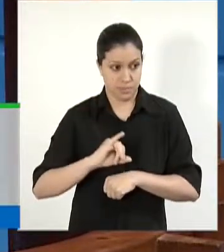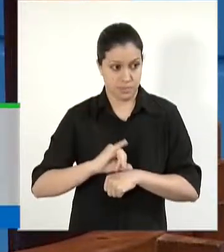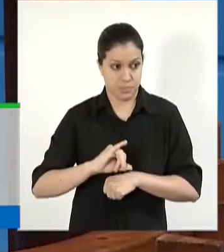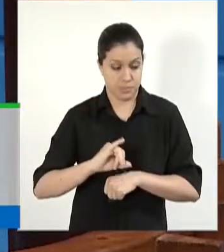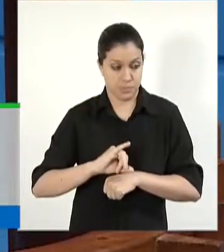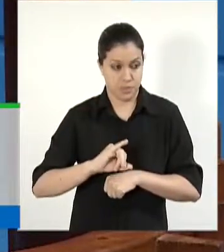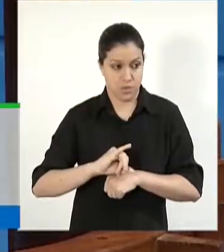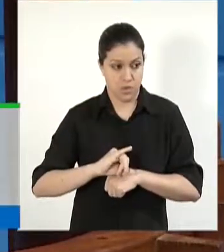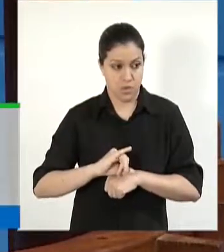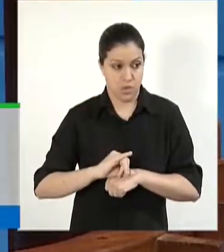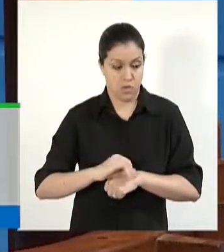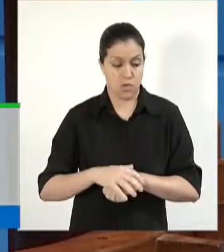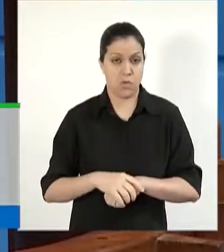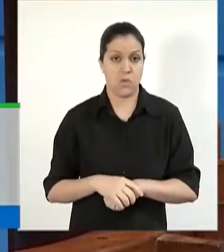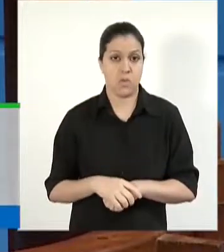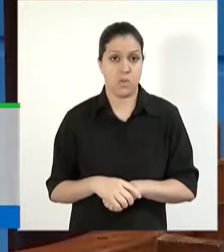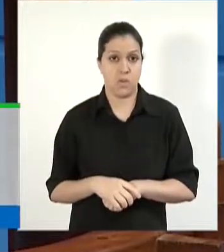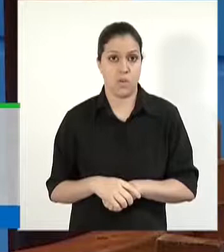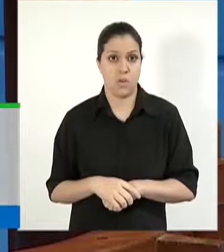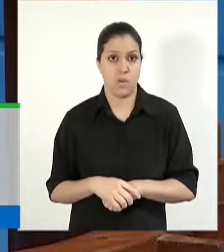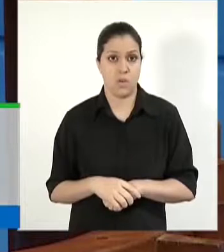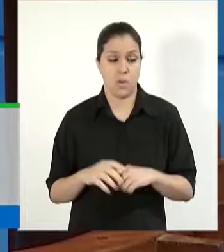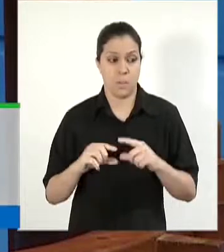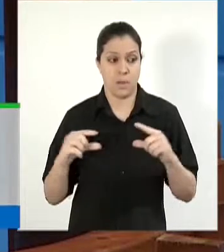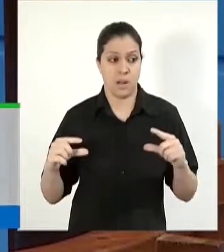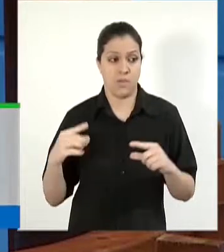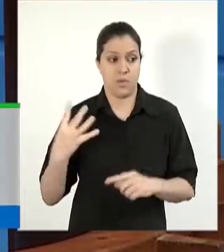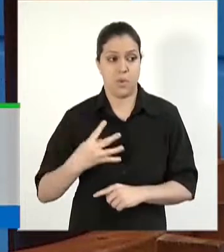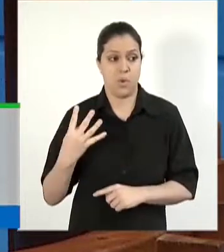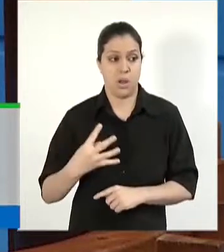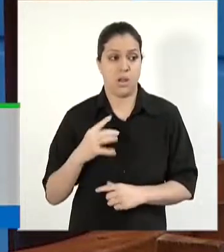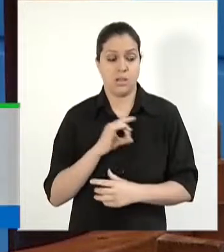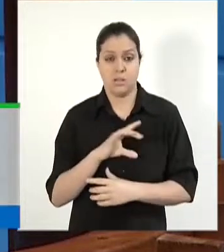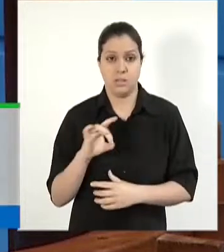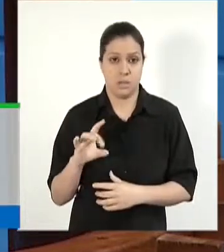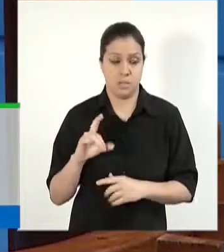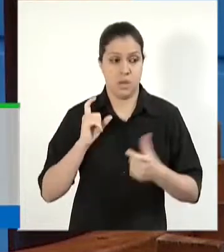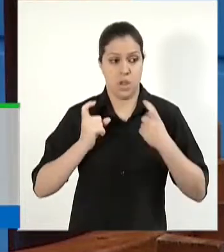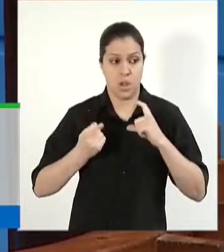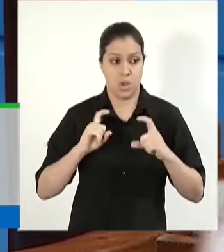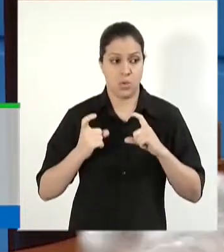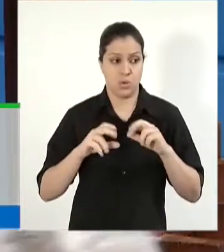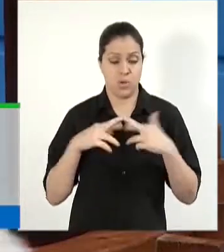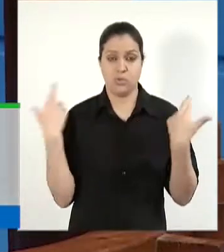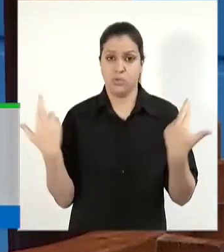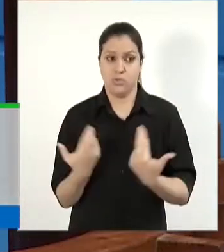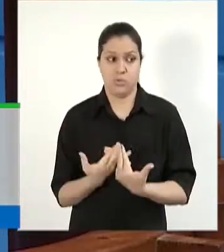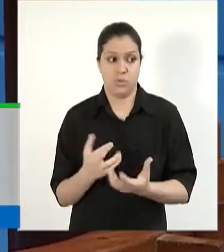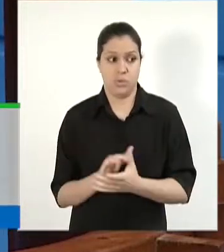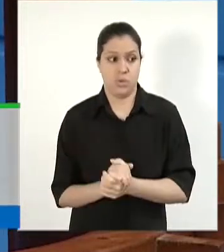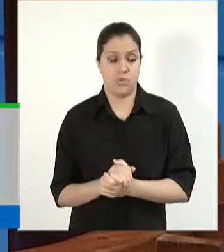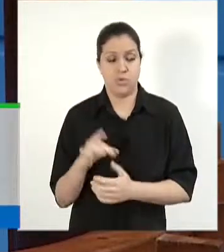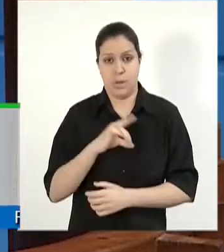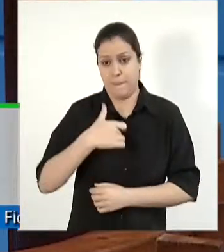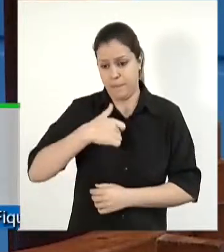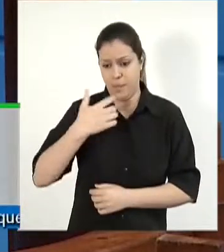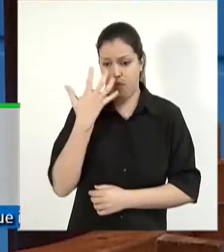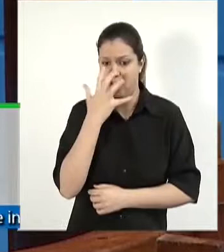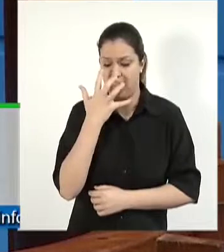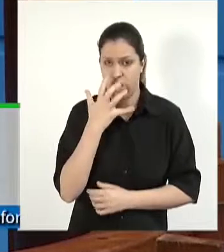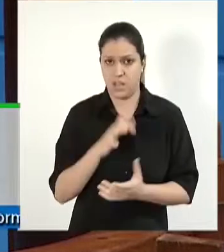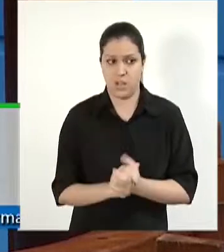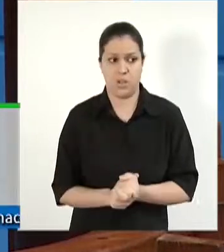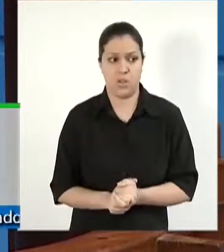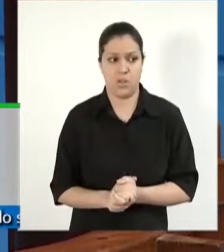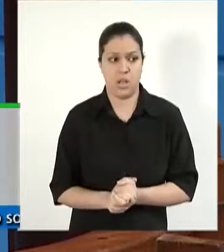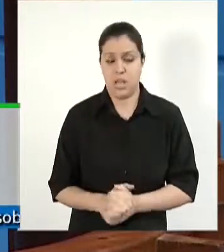4º. Cada uma das casas reunirá em sessões preparatórias, a partir de 1º de fevereiro, sendo